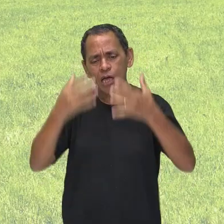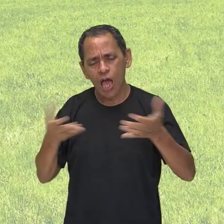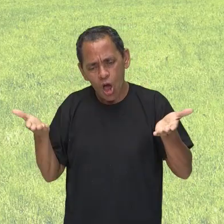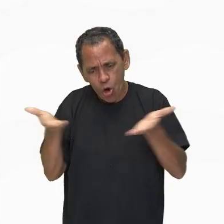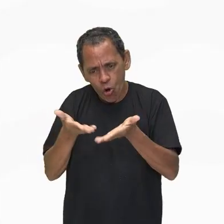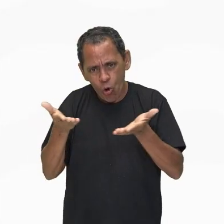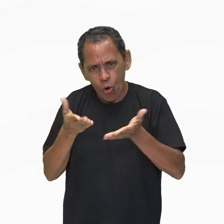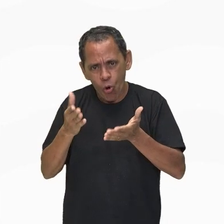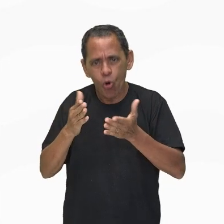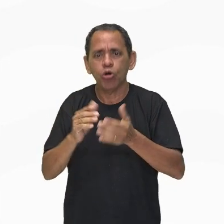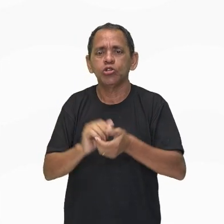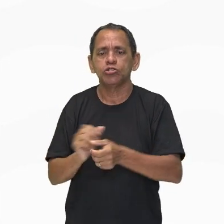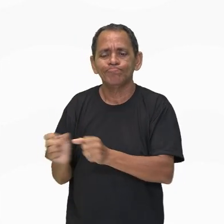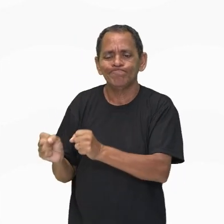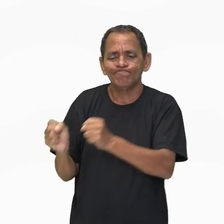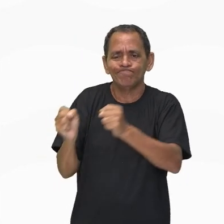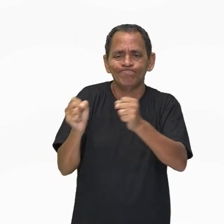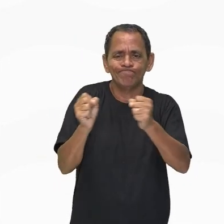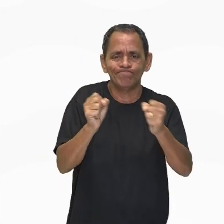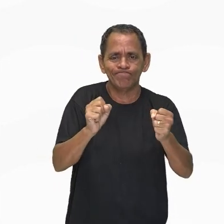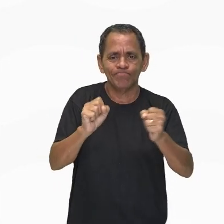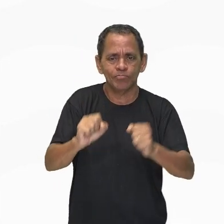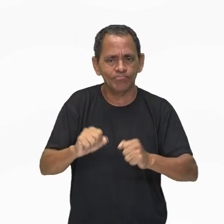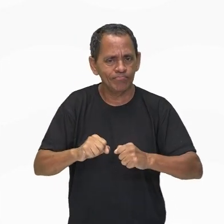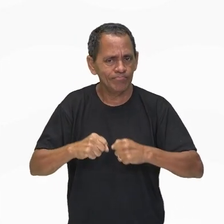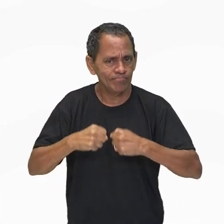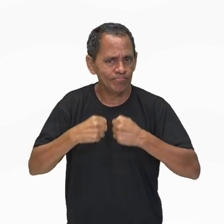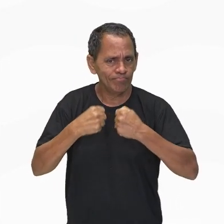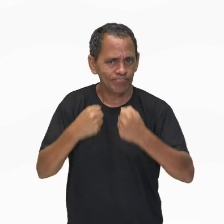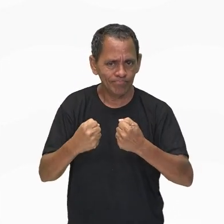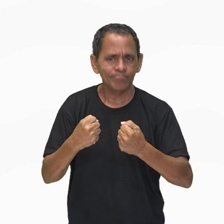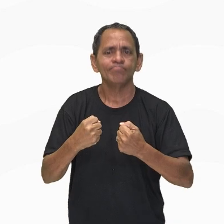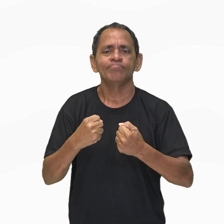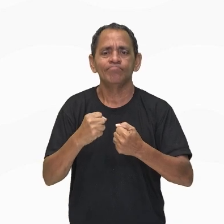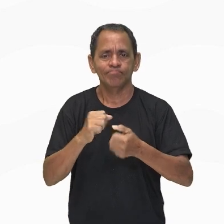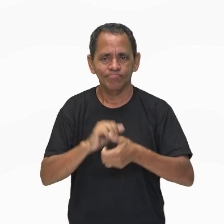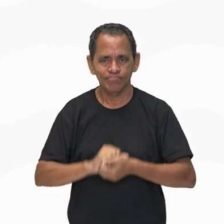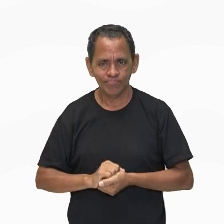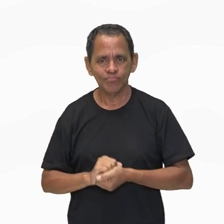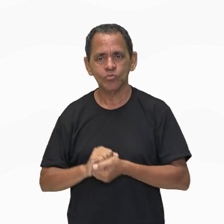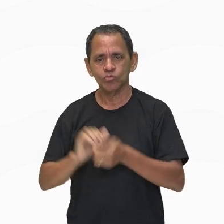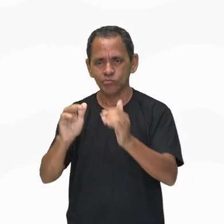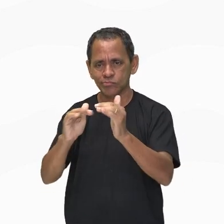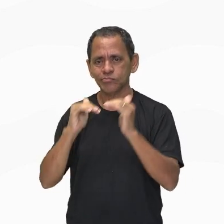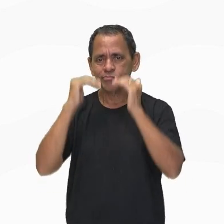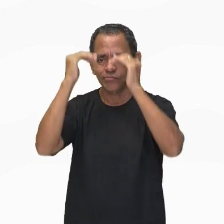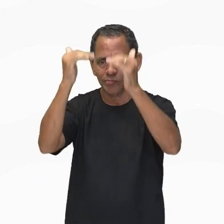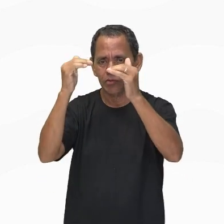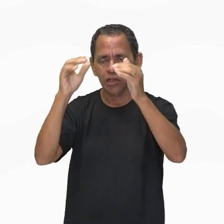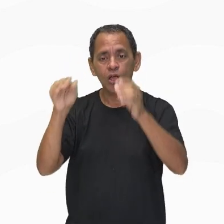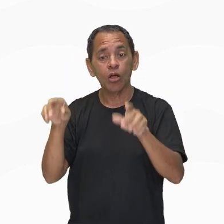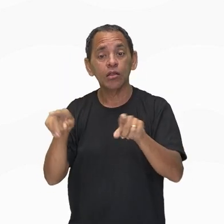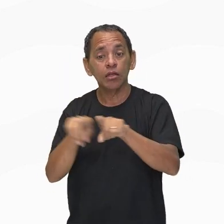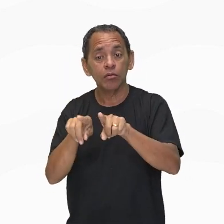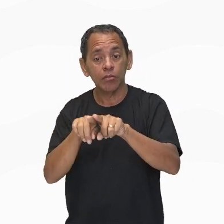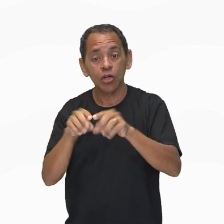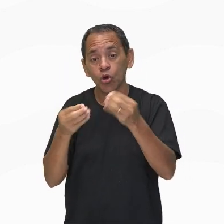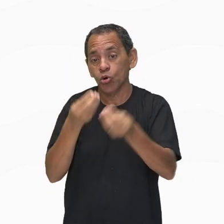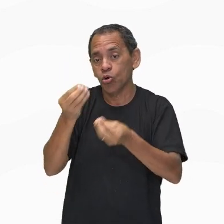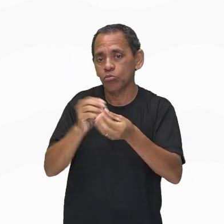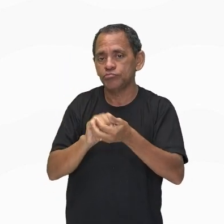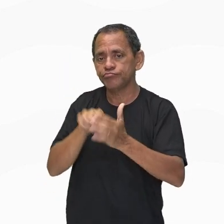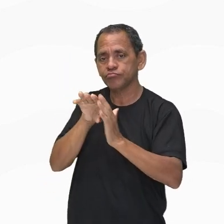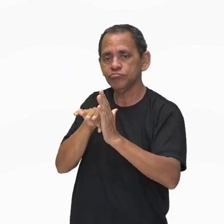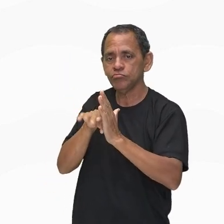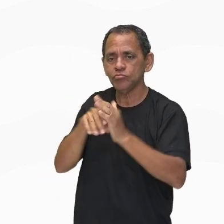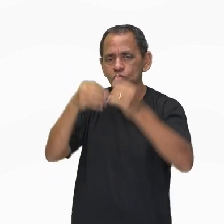a superação? Então, nós temos aqui como conceito de superação que